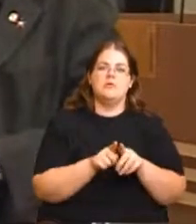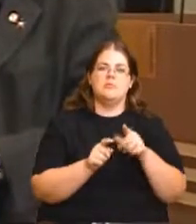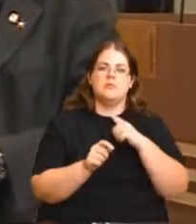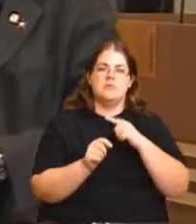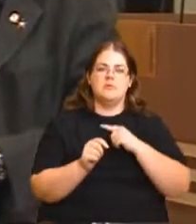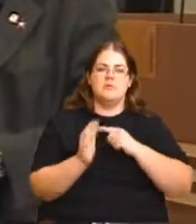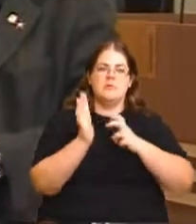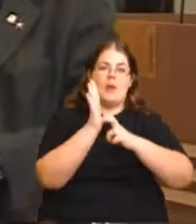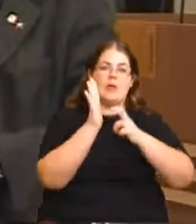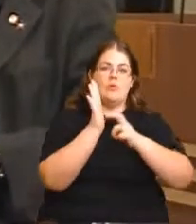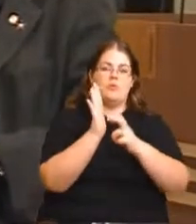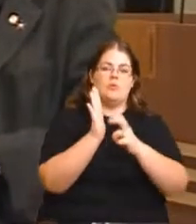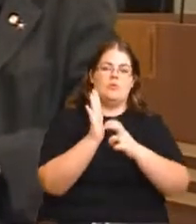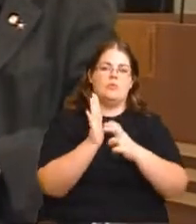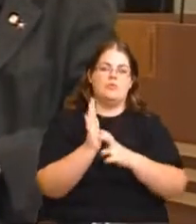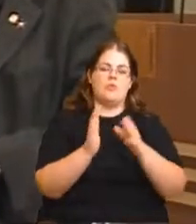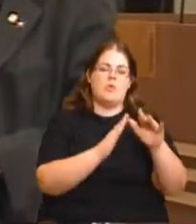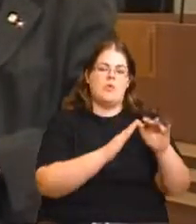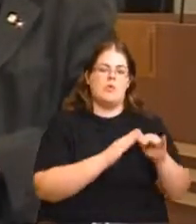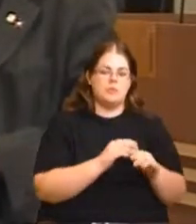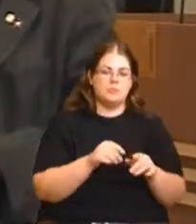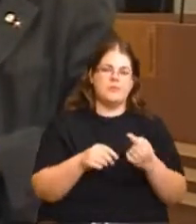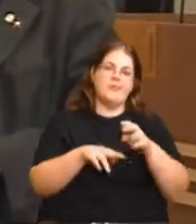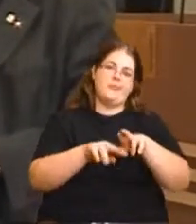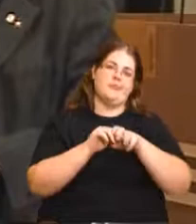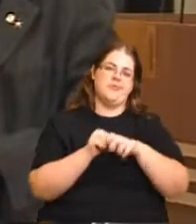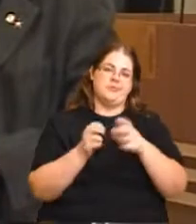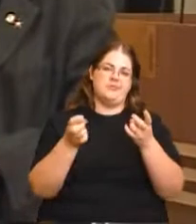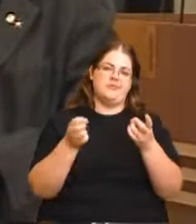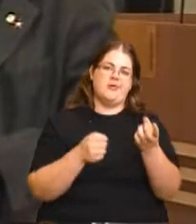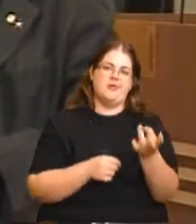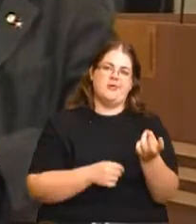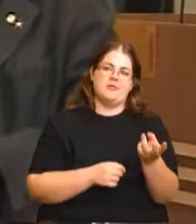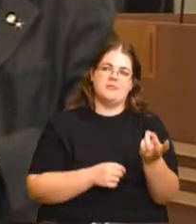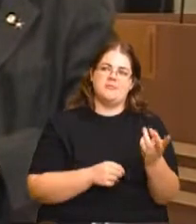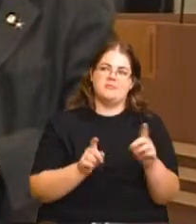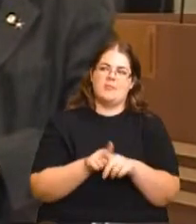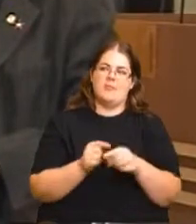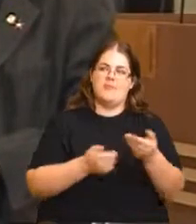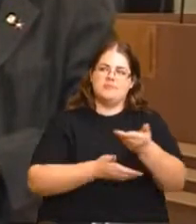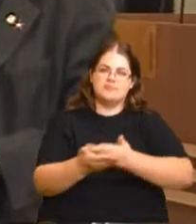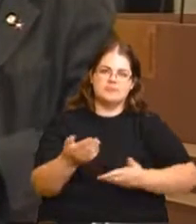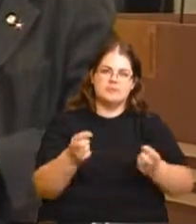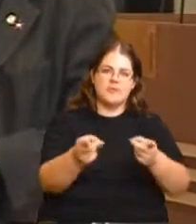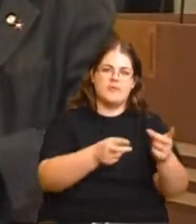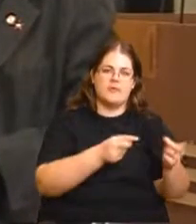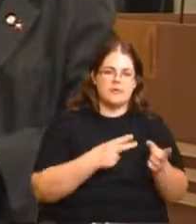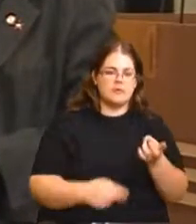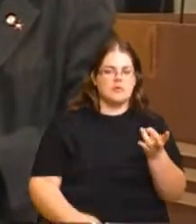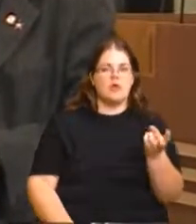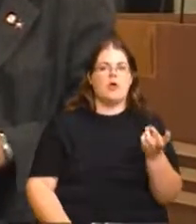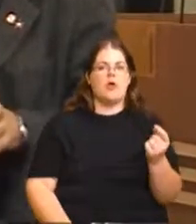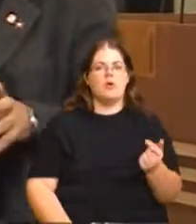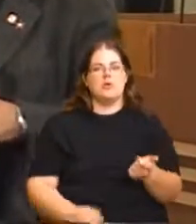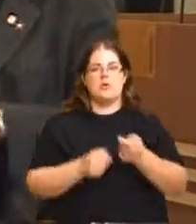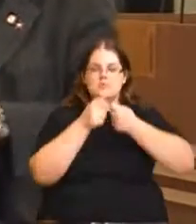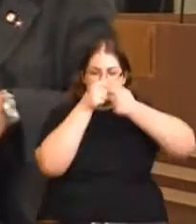mas os assaltos têm se dado muito pela questão da drogadição, né? A criminalidade, o tráfico de drogas e o crack